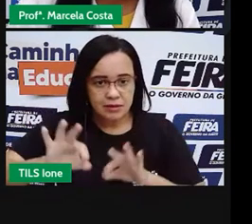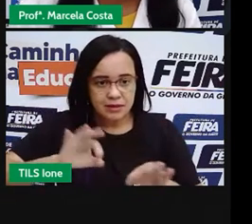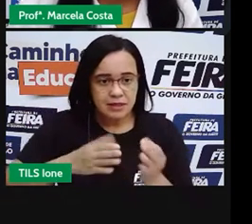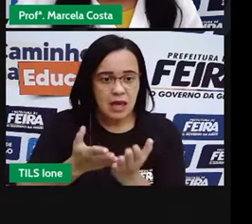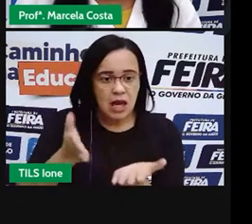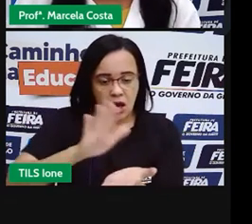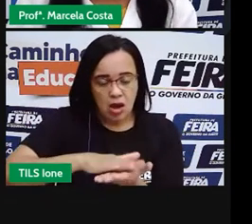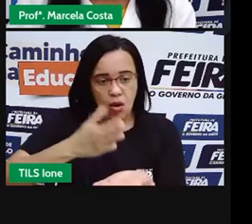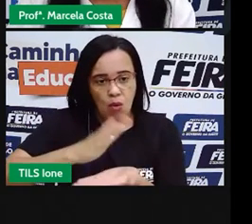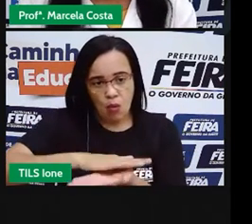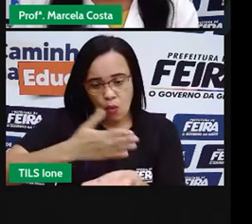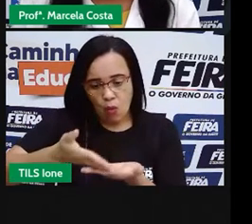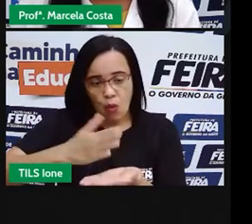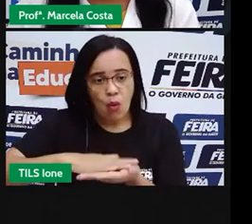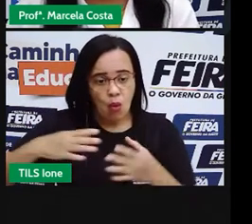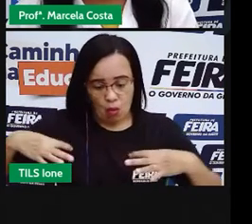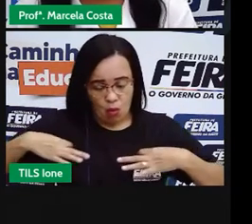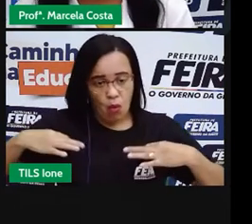pergunta